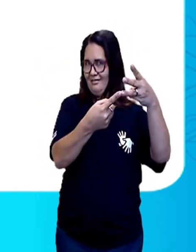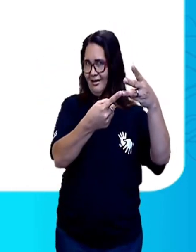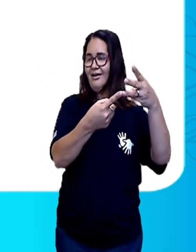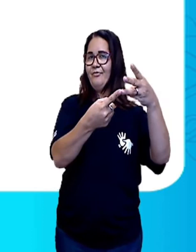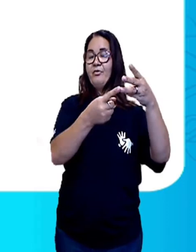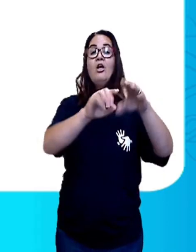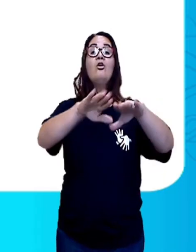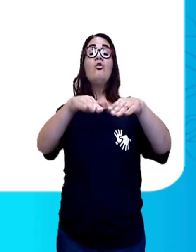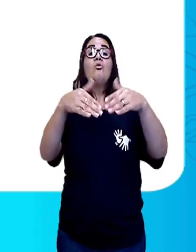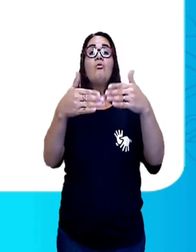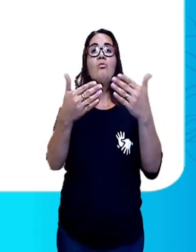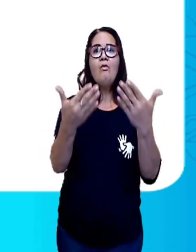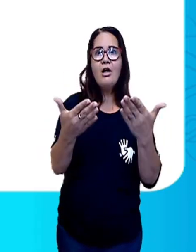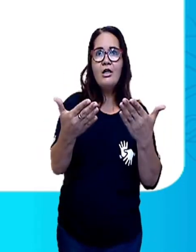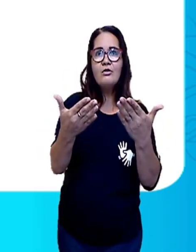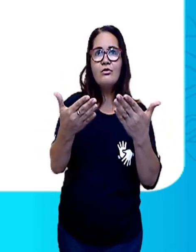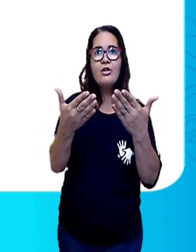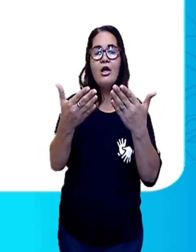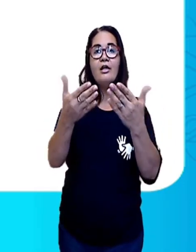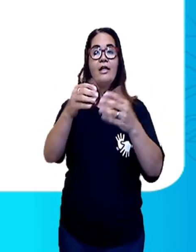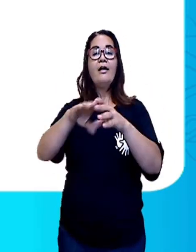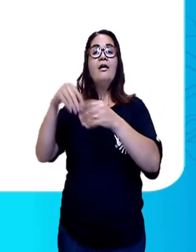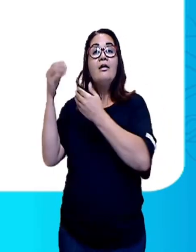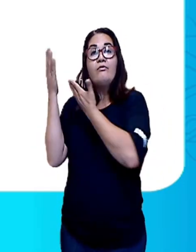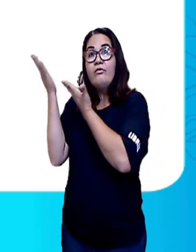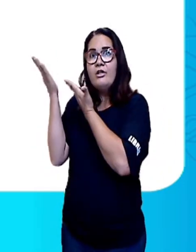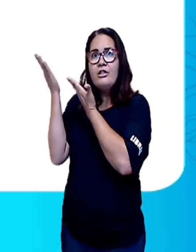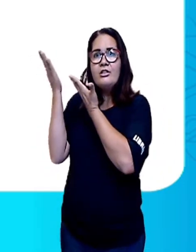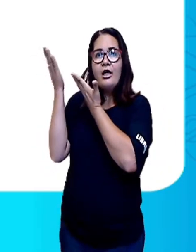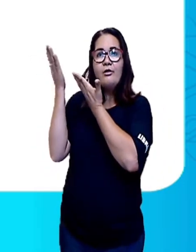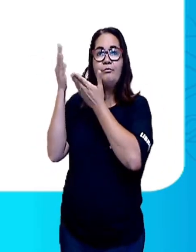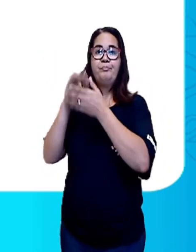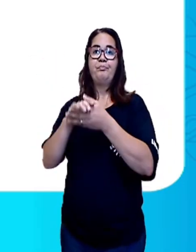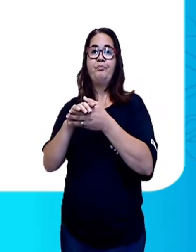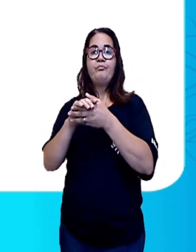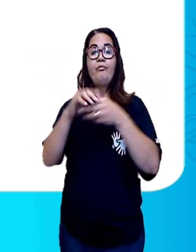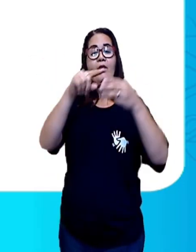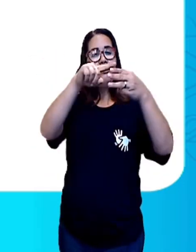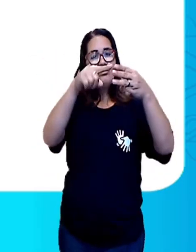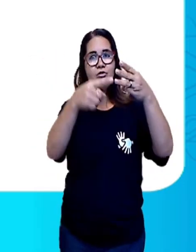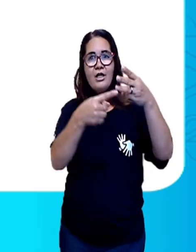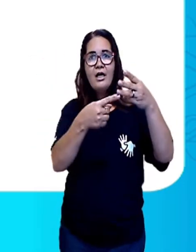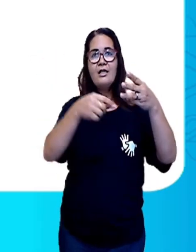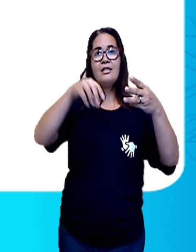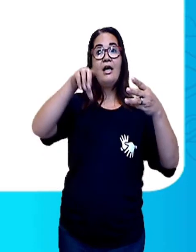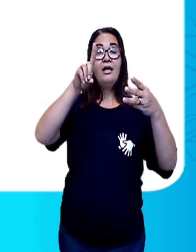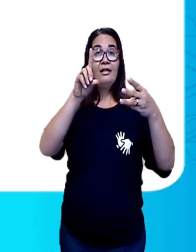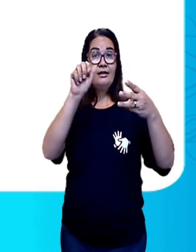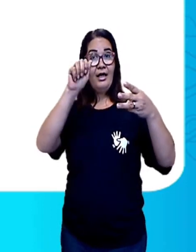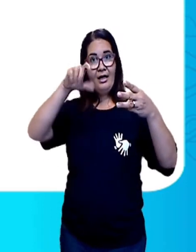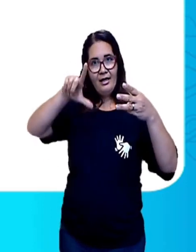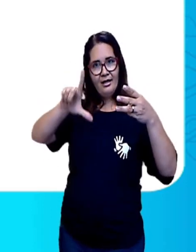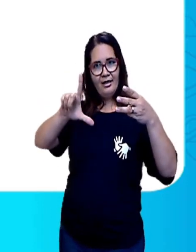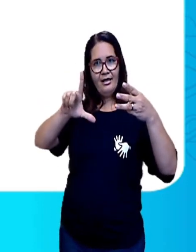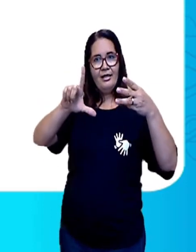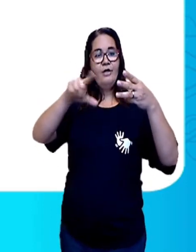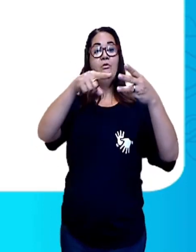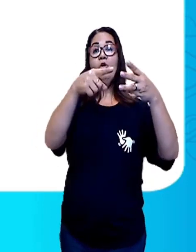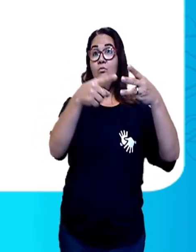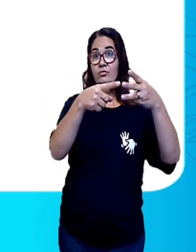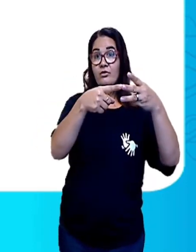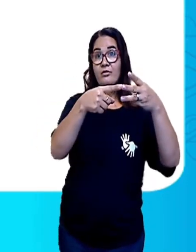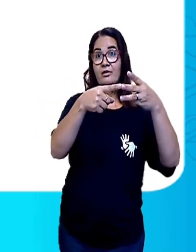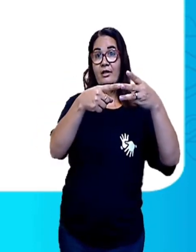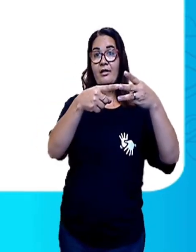múltiplos? São o decalitro, com a sigla DAL, o hectolitro, com a